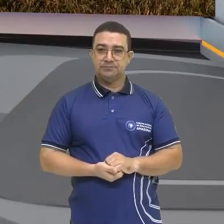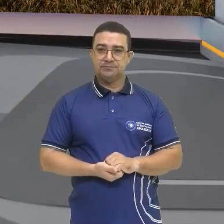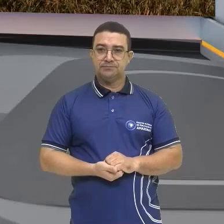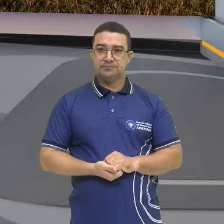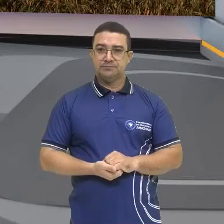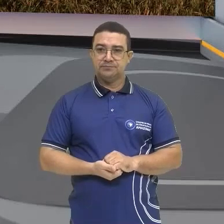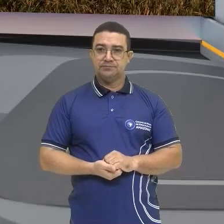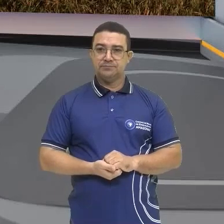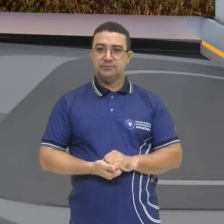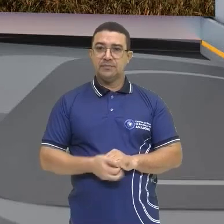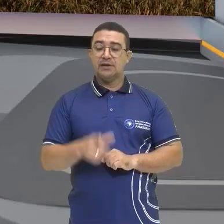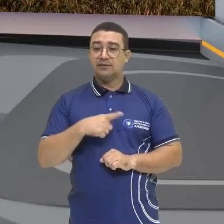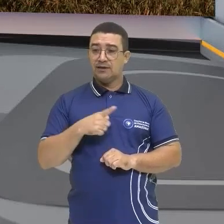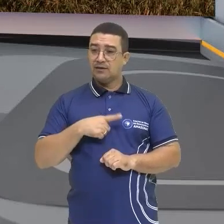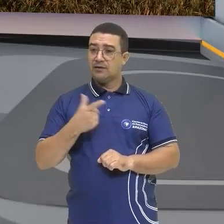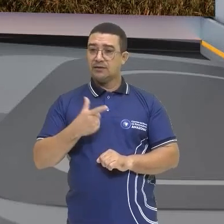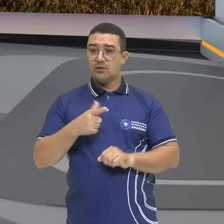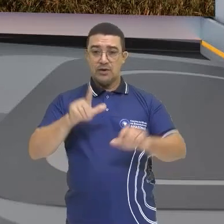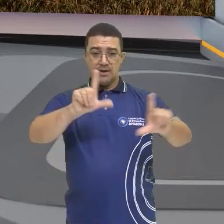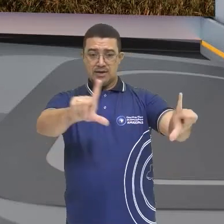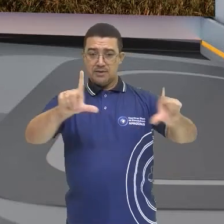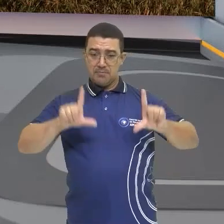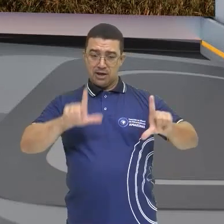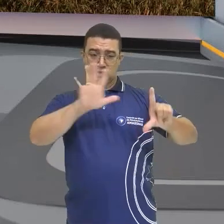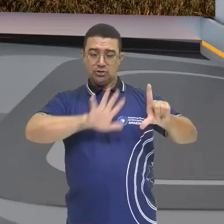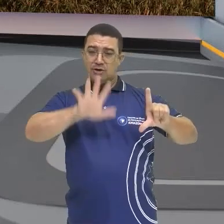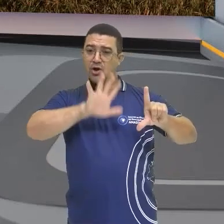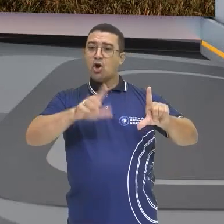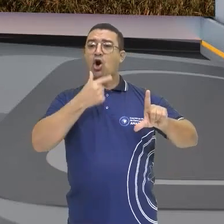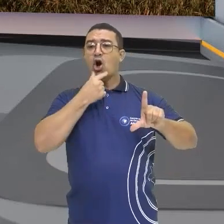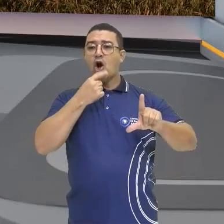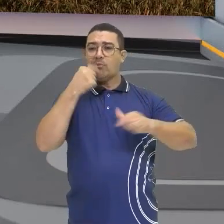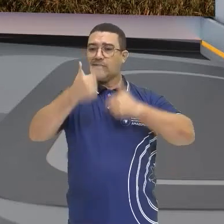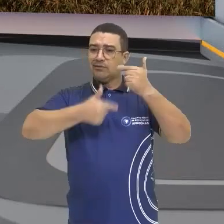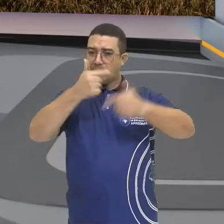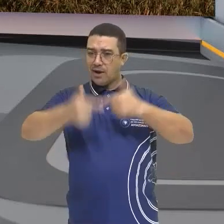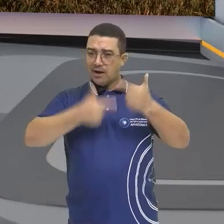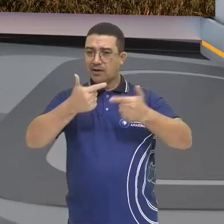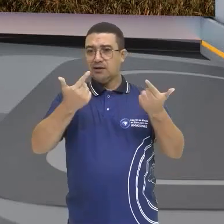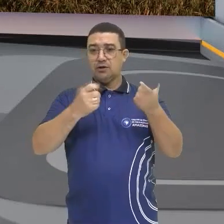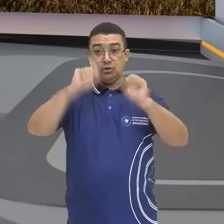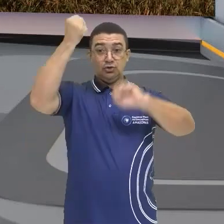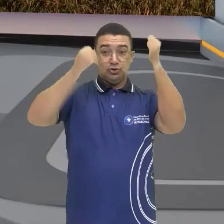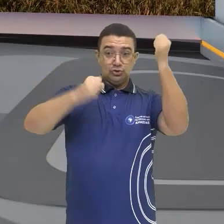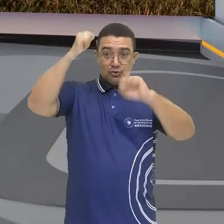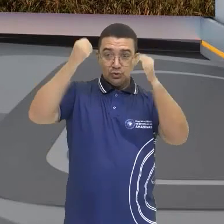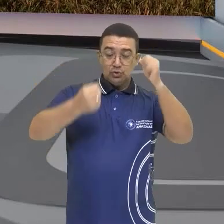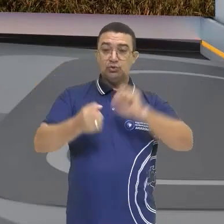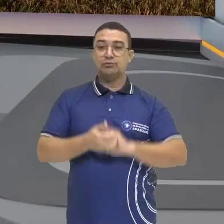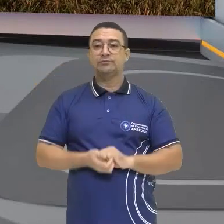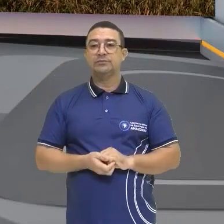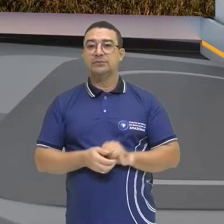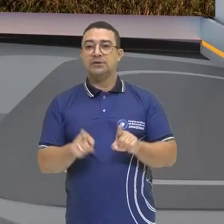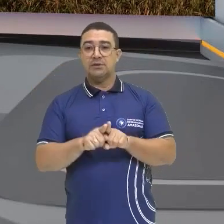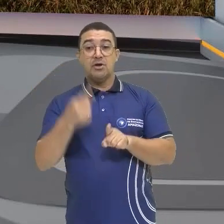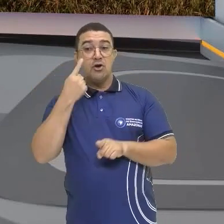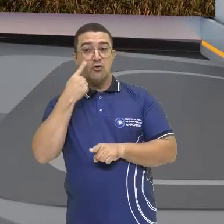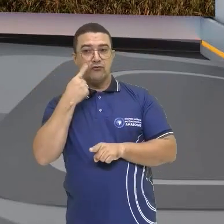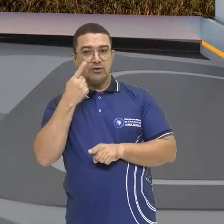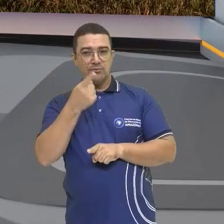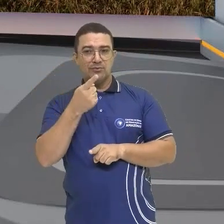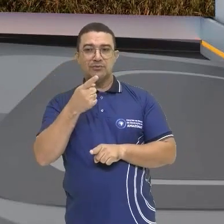retrata, um homem trabalhando na atividade industrial. Temos aqui esse frutinho meio avermelhado, que é o